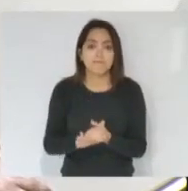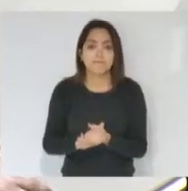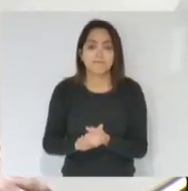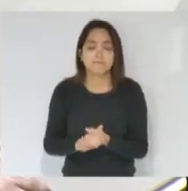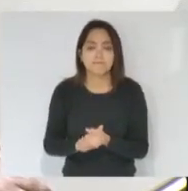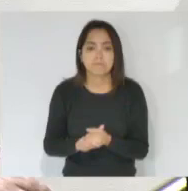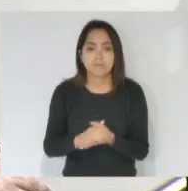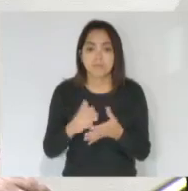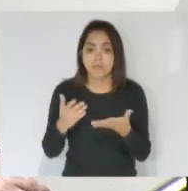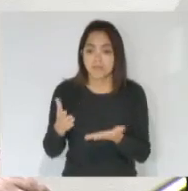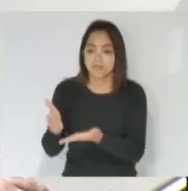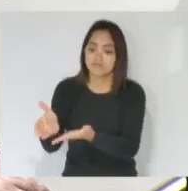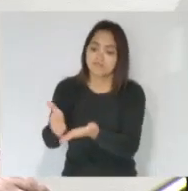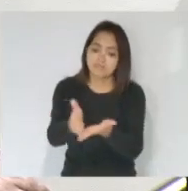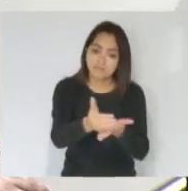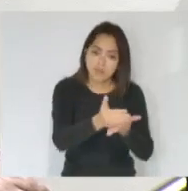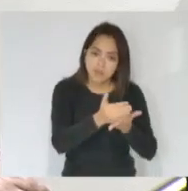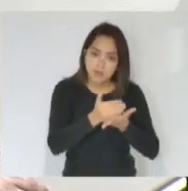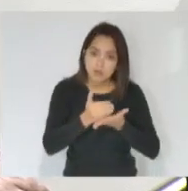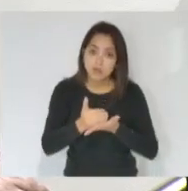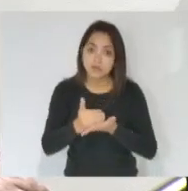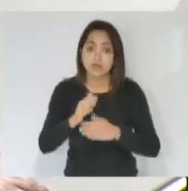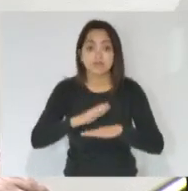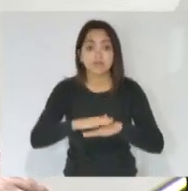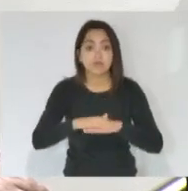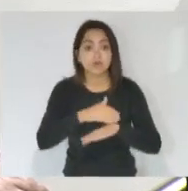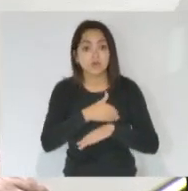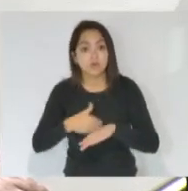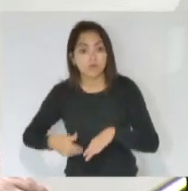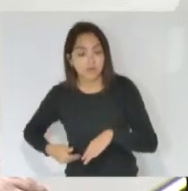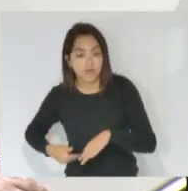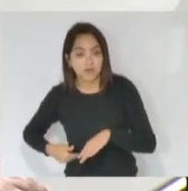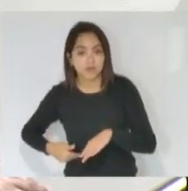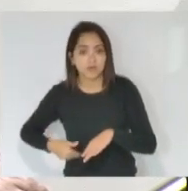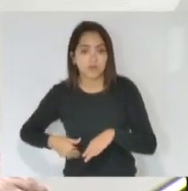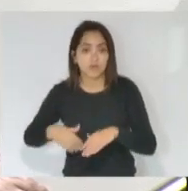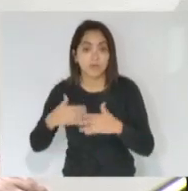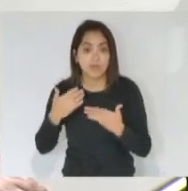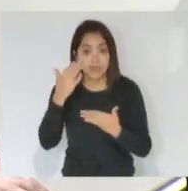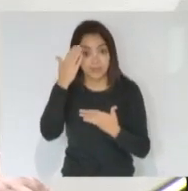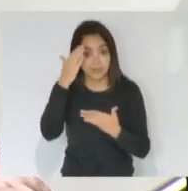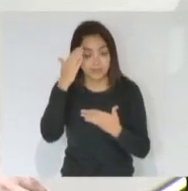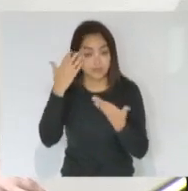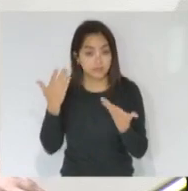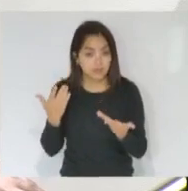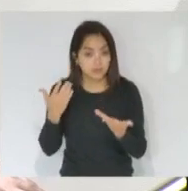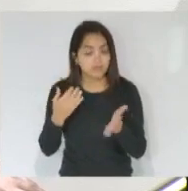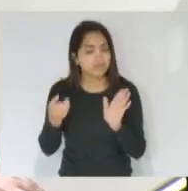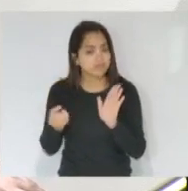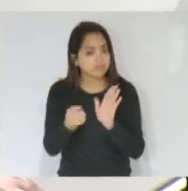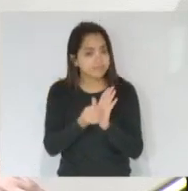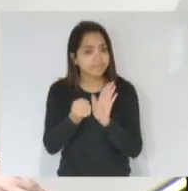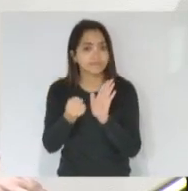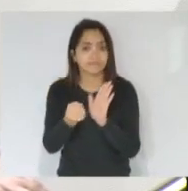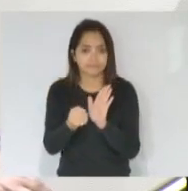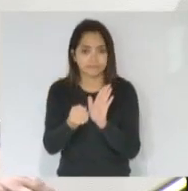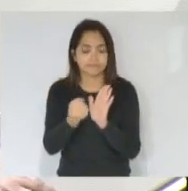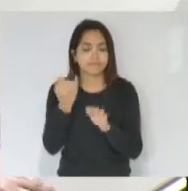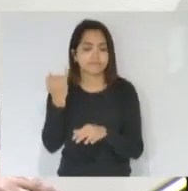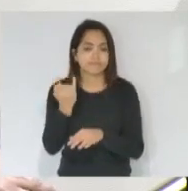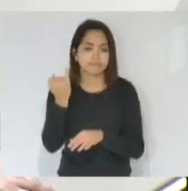que são arrecadados pelo Estado, entendendo que esse é um patrimônio